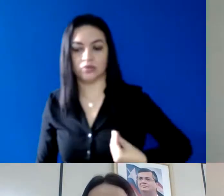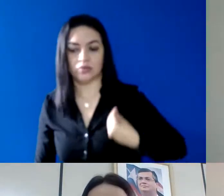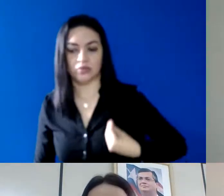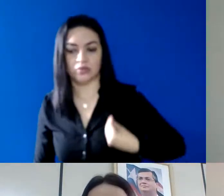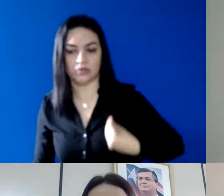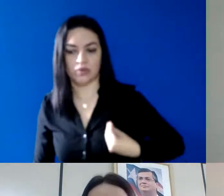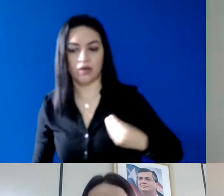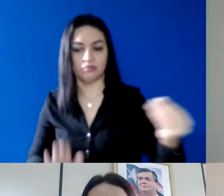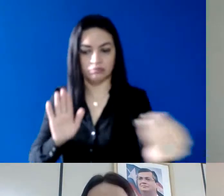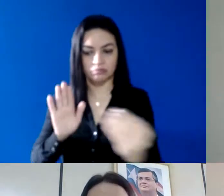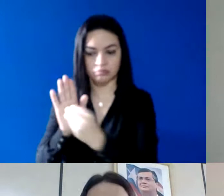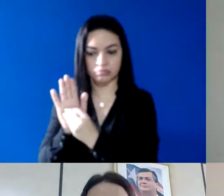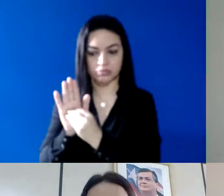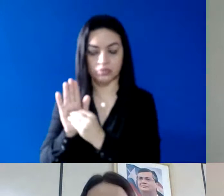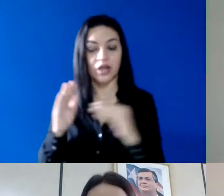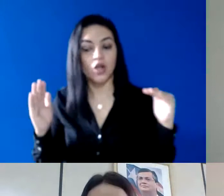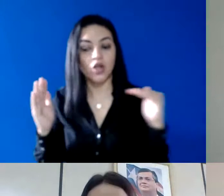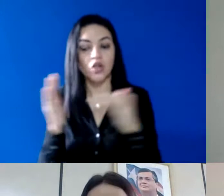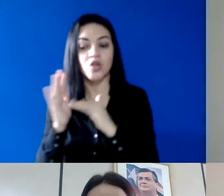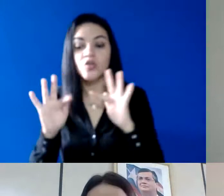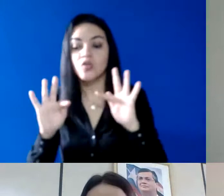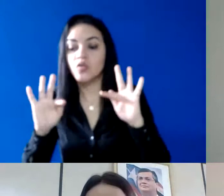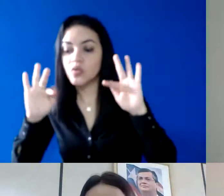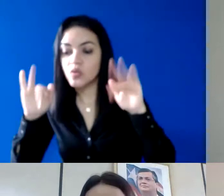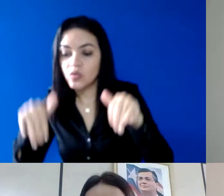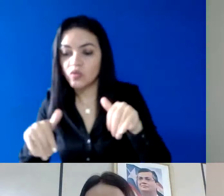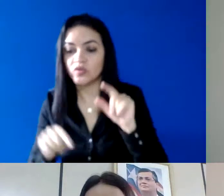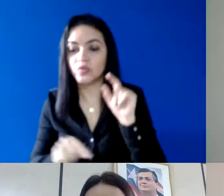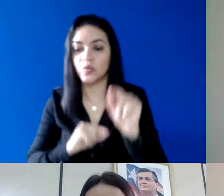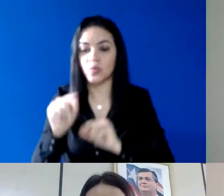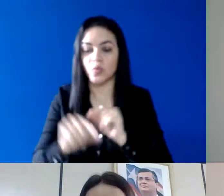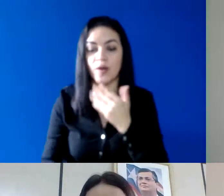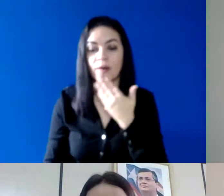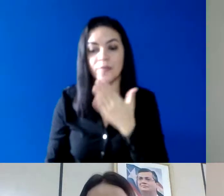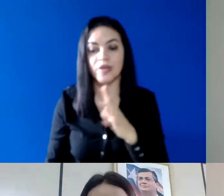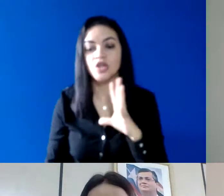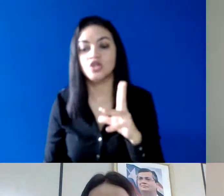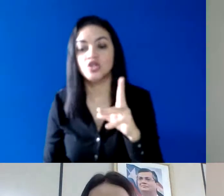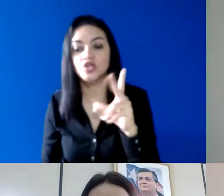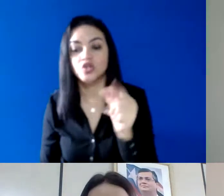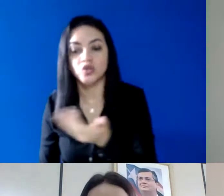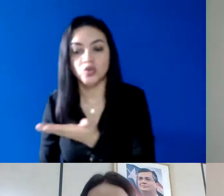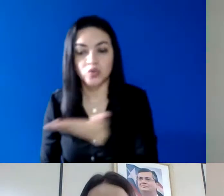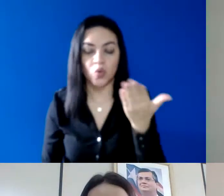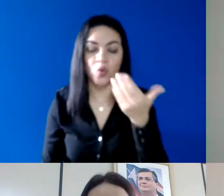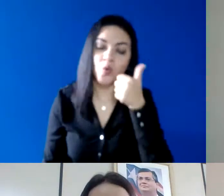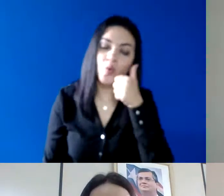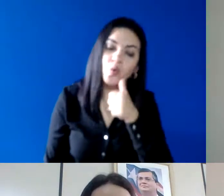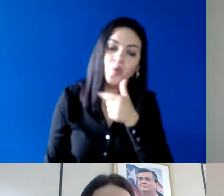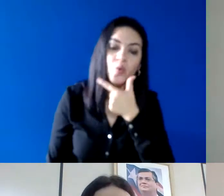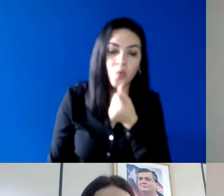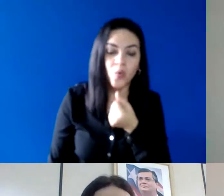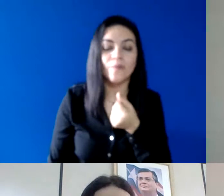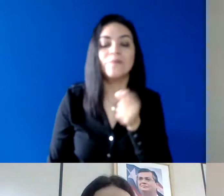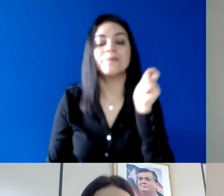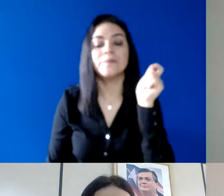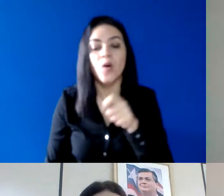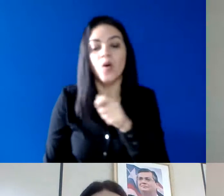Ao final, será solicitado que todos os alunos e alunas entrem na sala para que vocês possam fazer